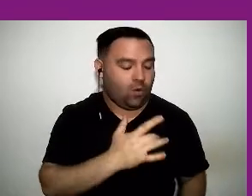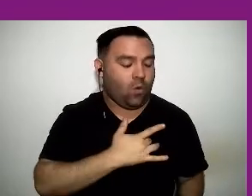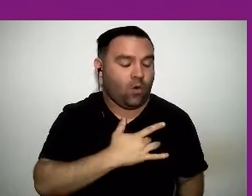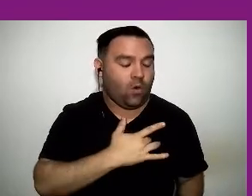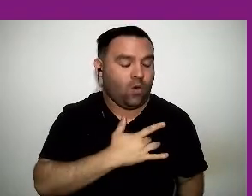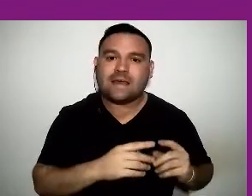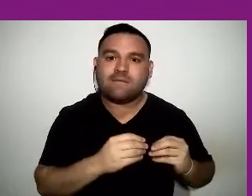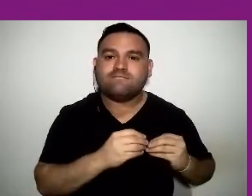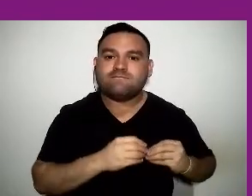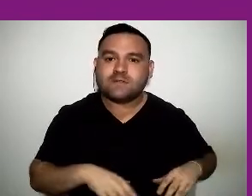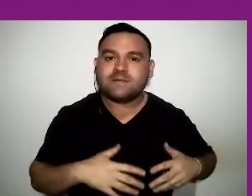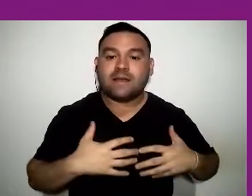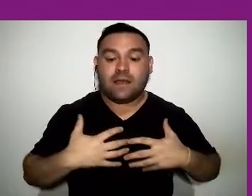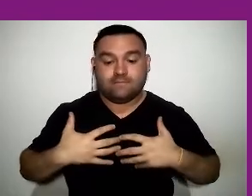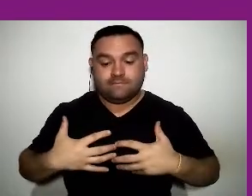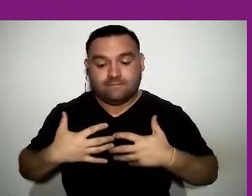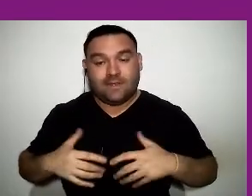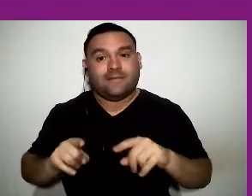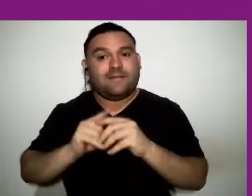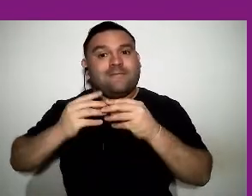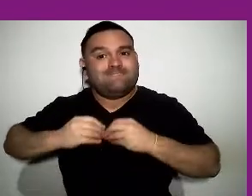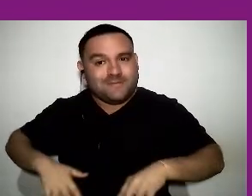miocardite com falência respiratória.